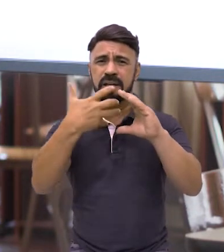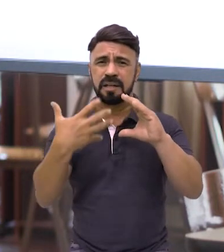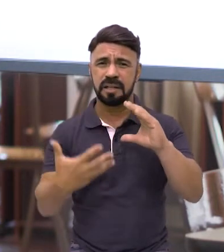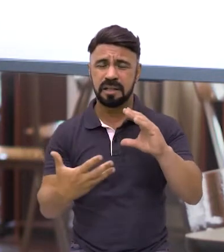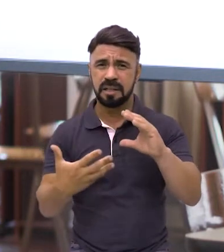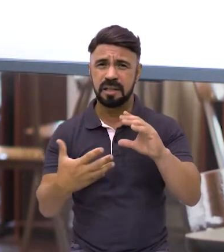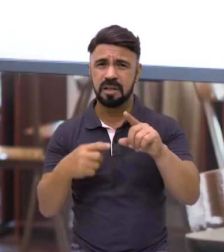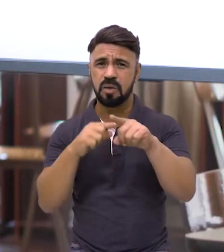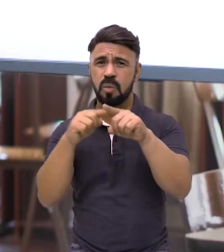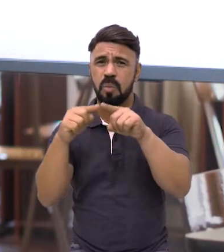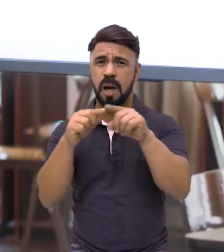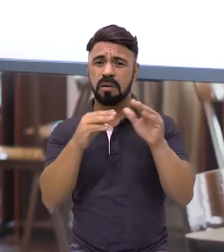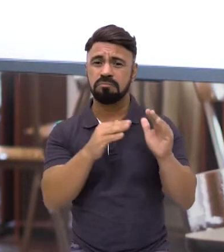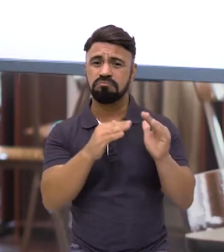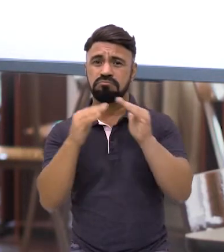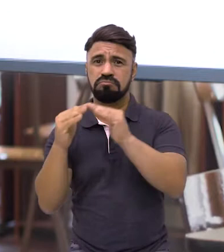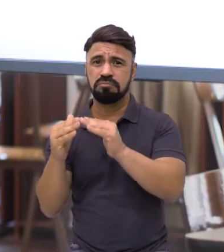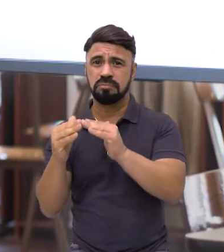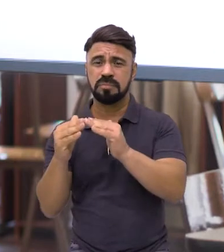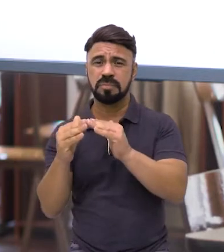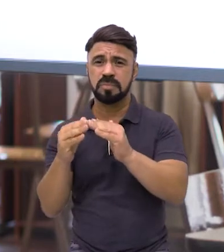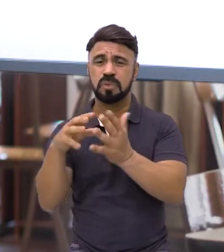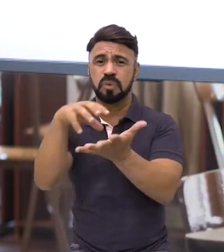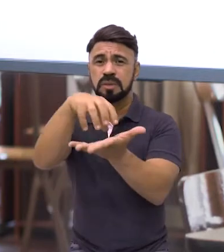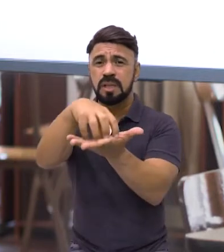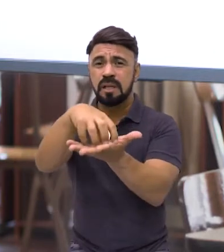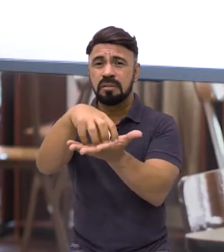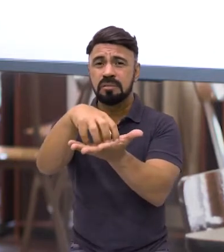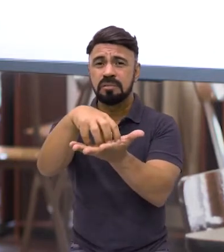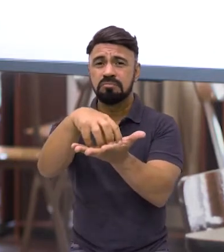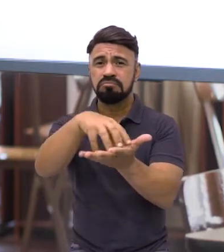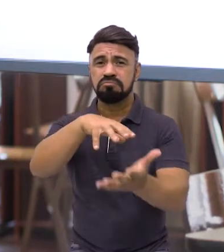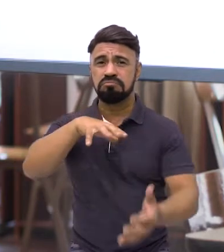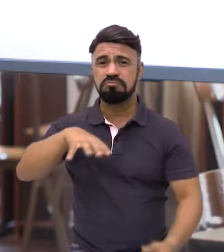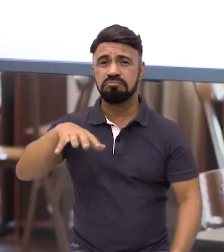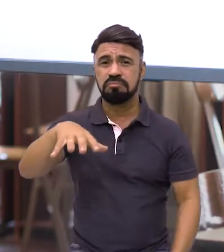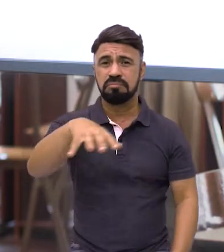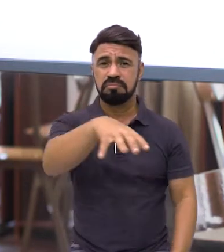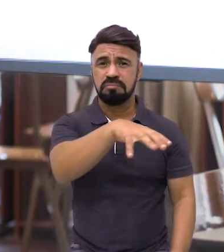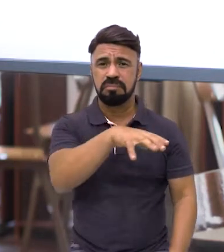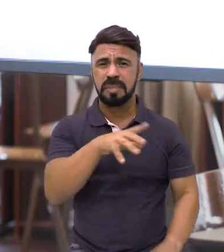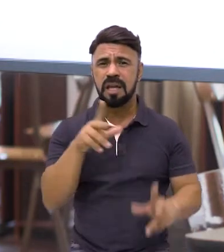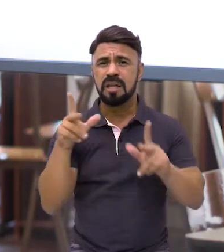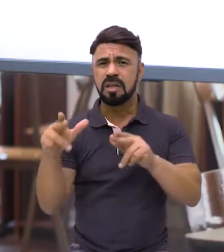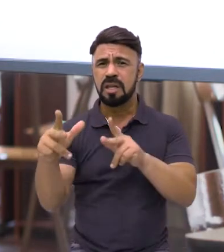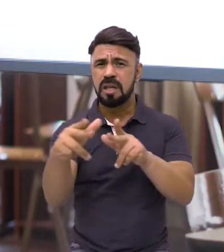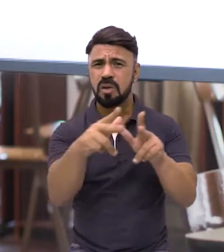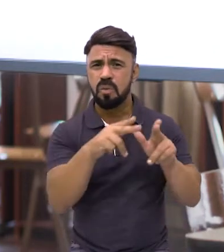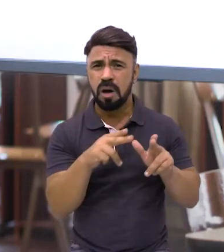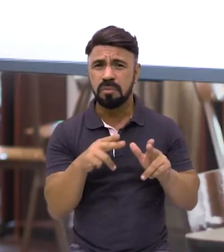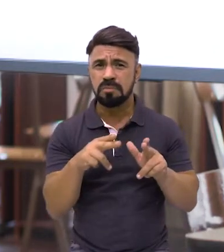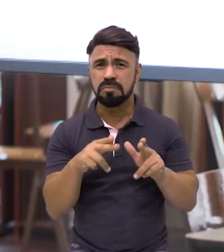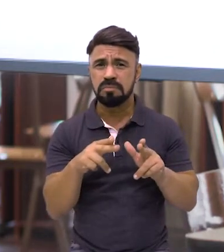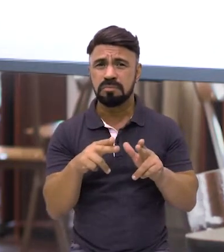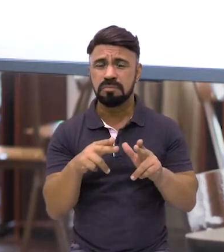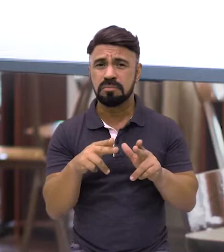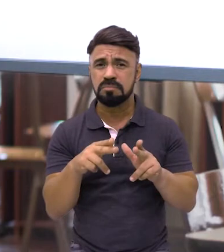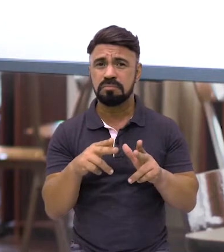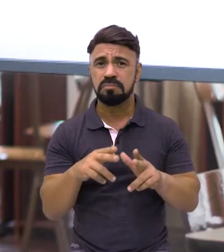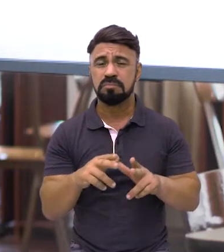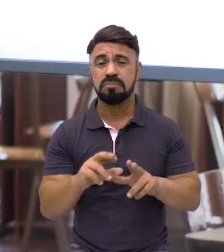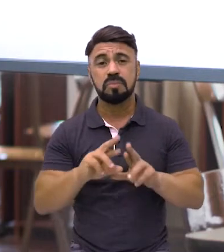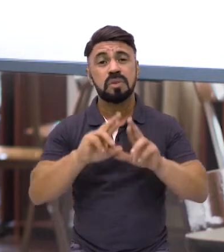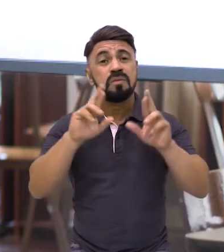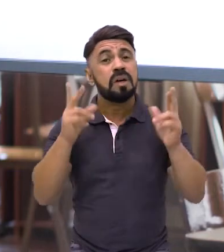características do bairro vizinho, do centro? Tudo isso são elementos